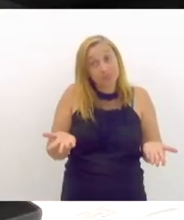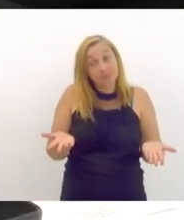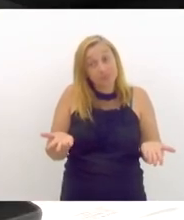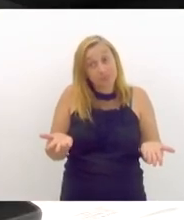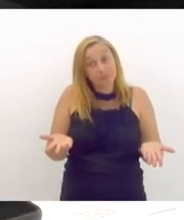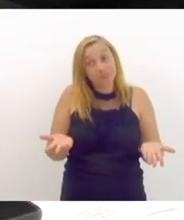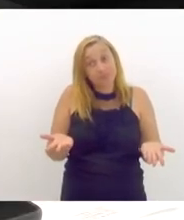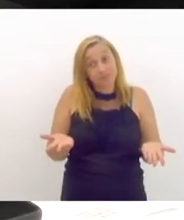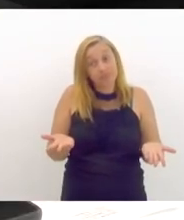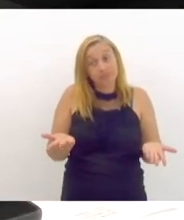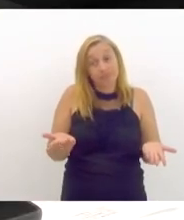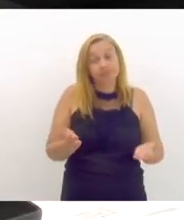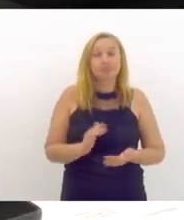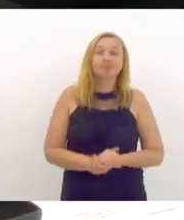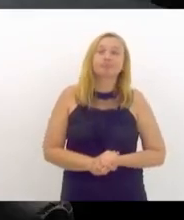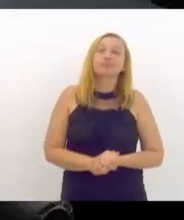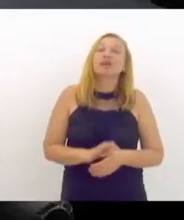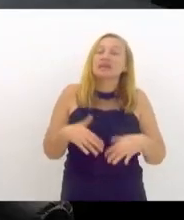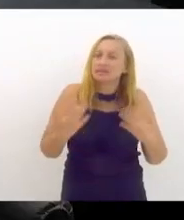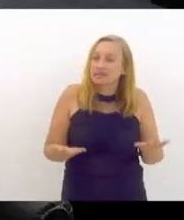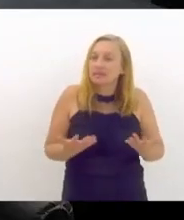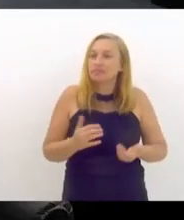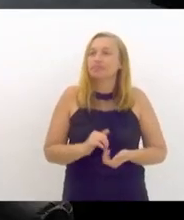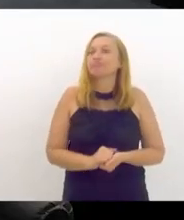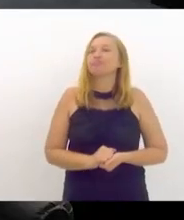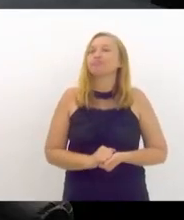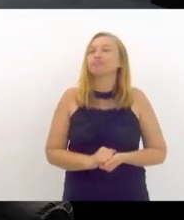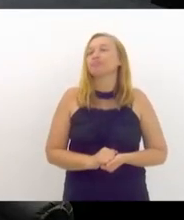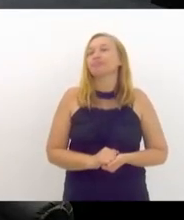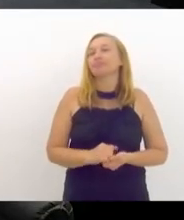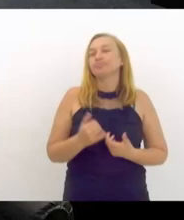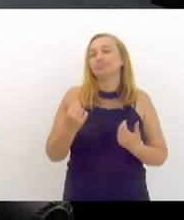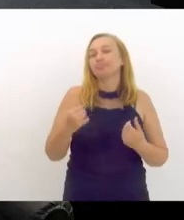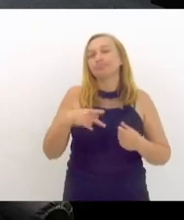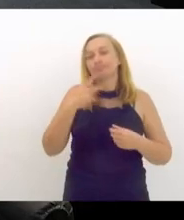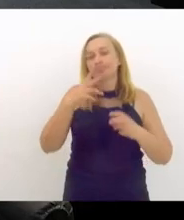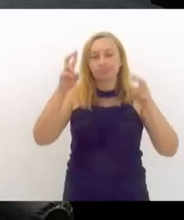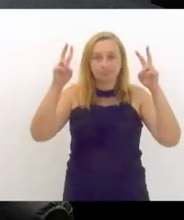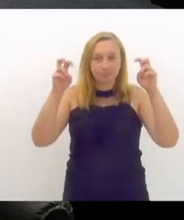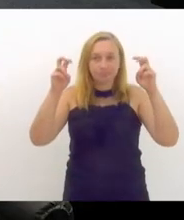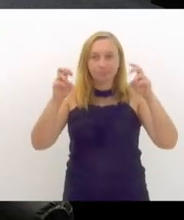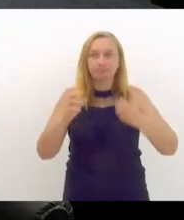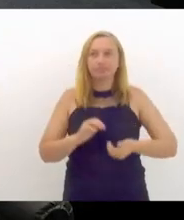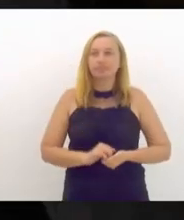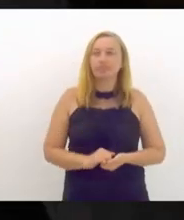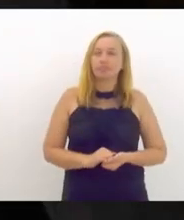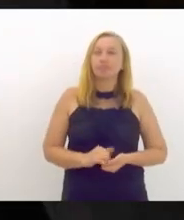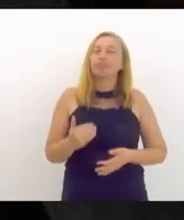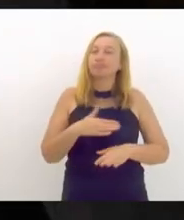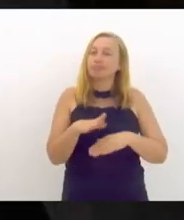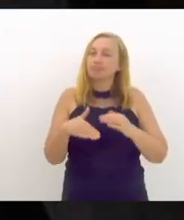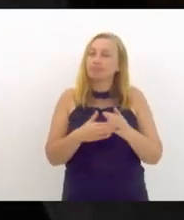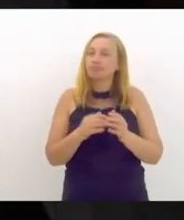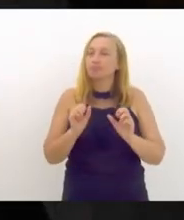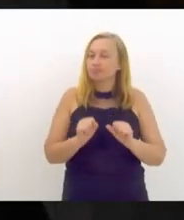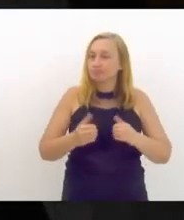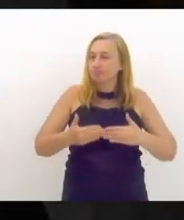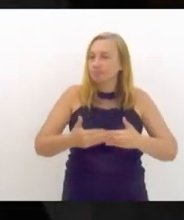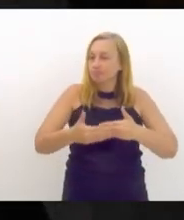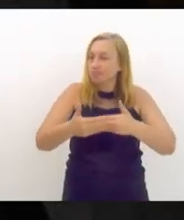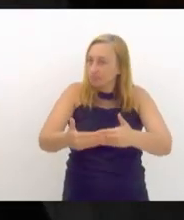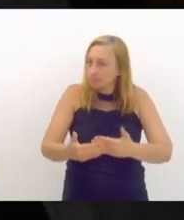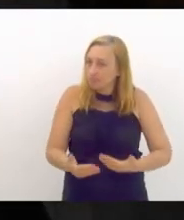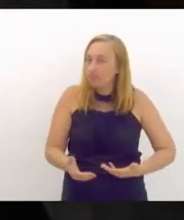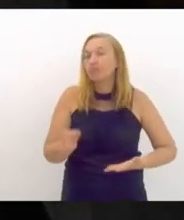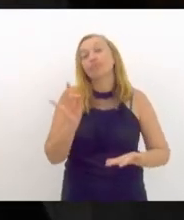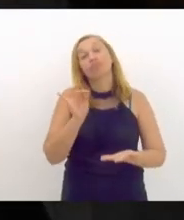imobilização total nas ações. Então, a gente tem que trazer esses temas para que todos possam avançar, porque isso